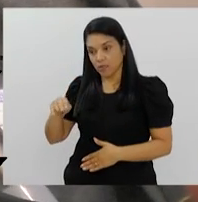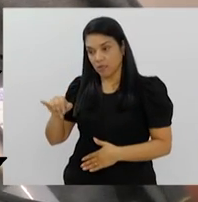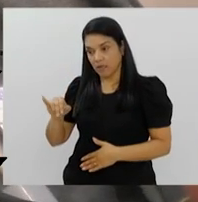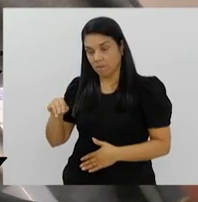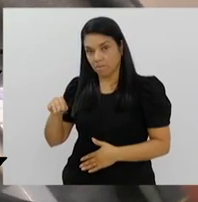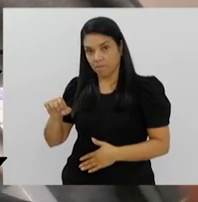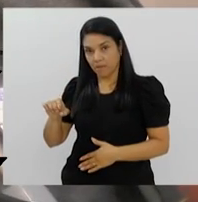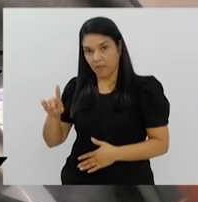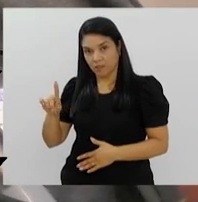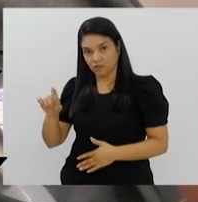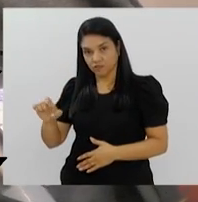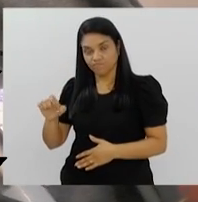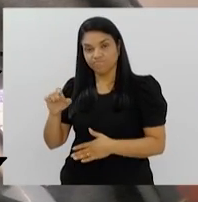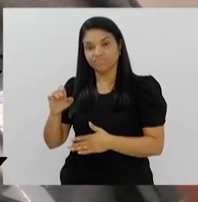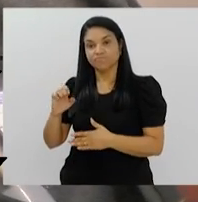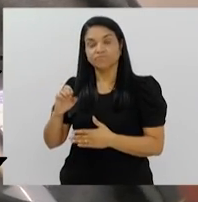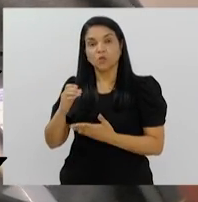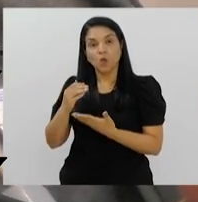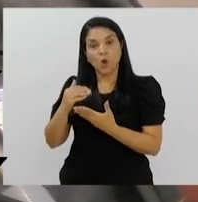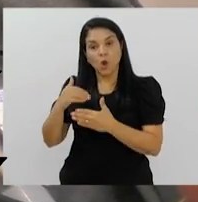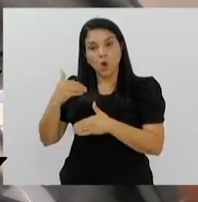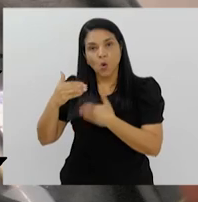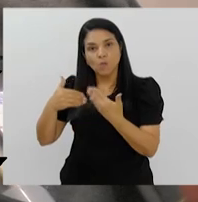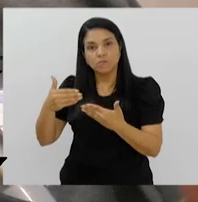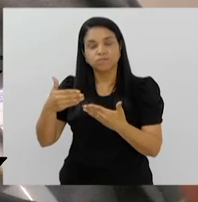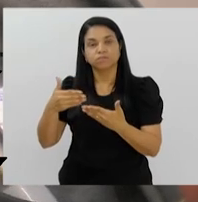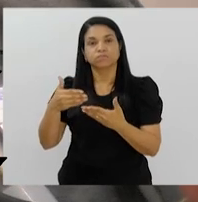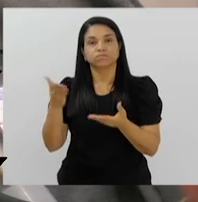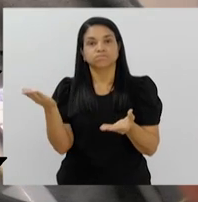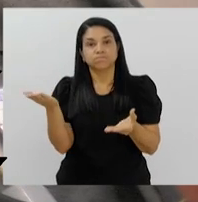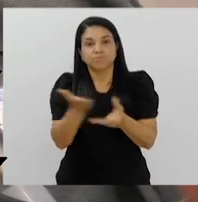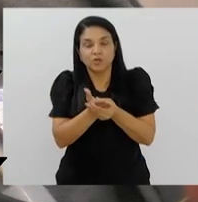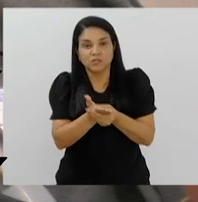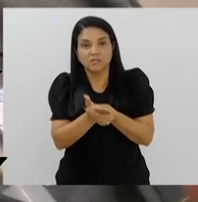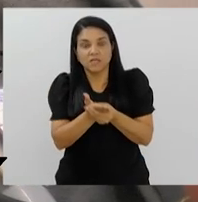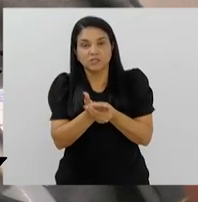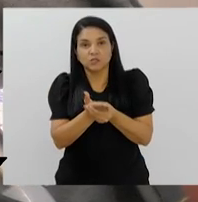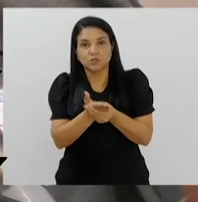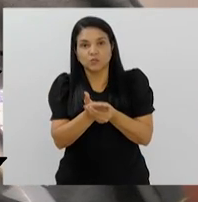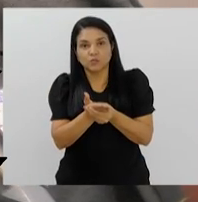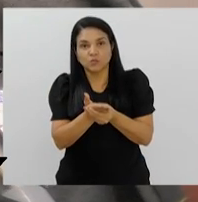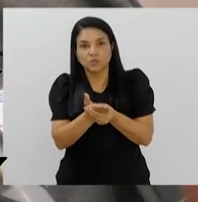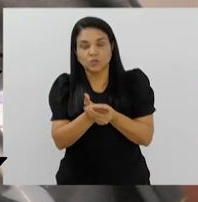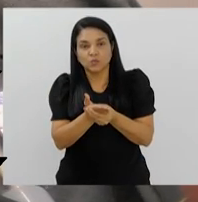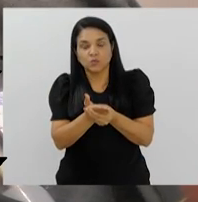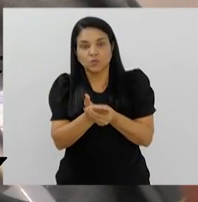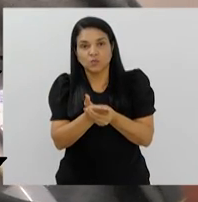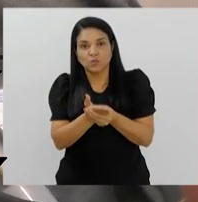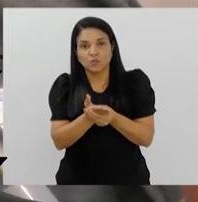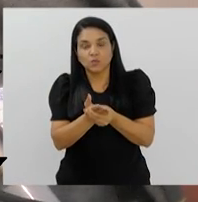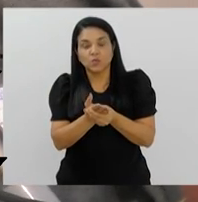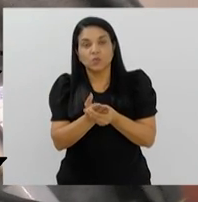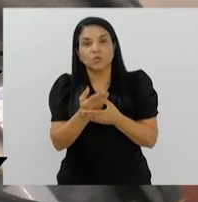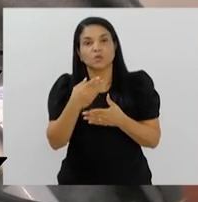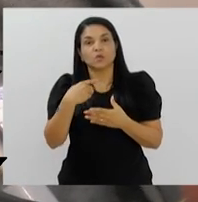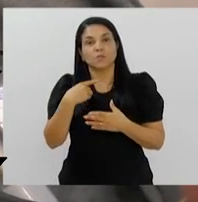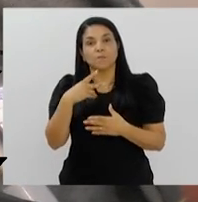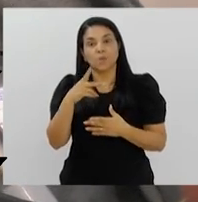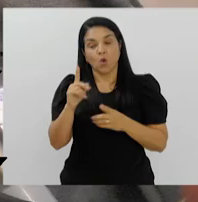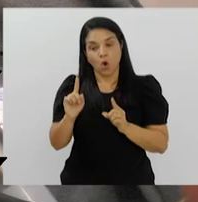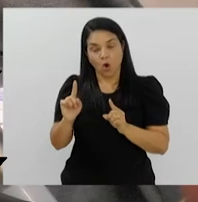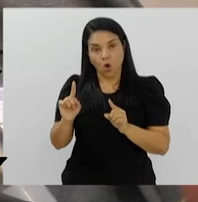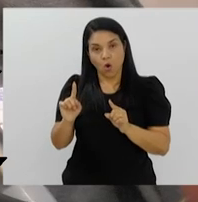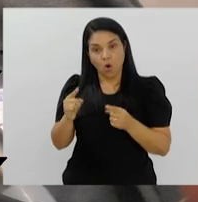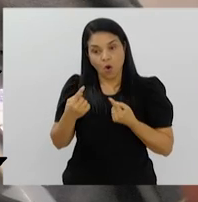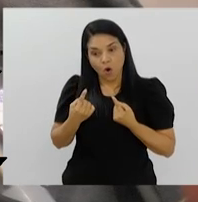processo administrativo interno contra o meu pai ter cooperado uma